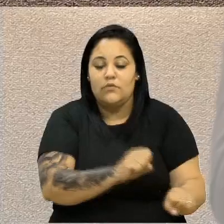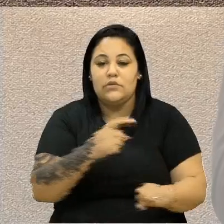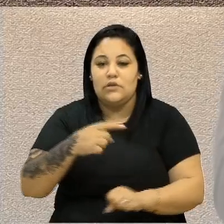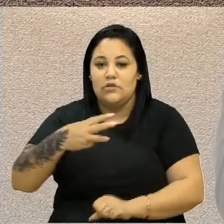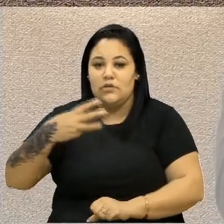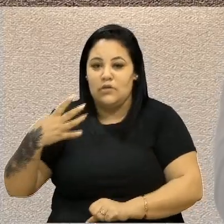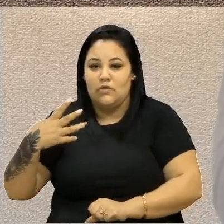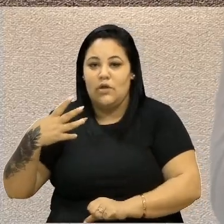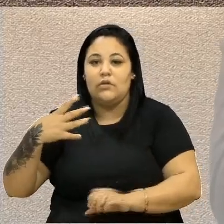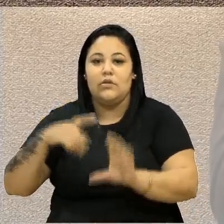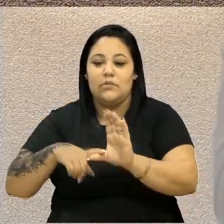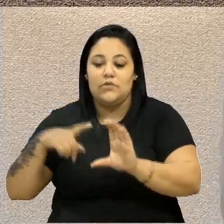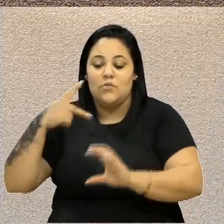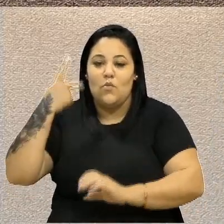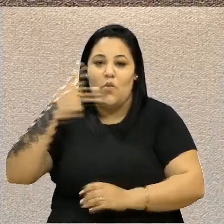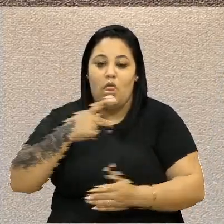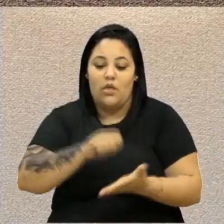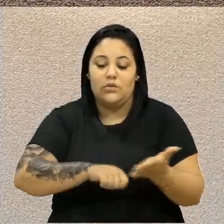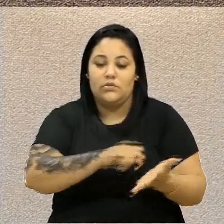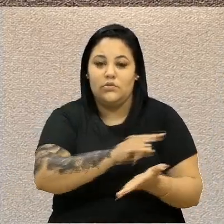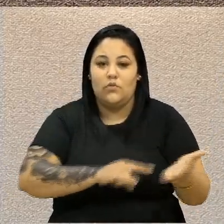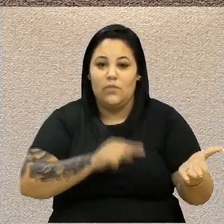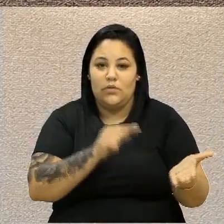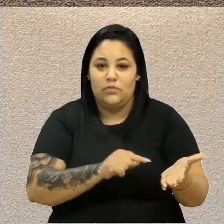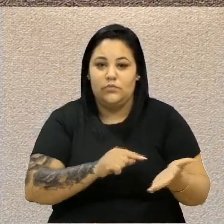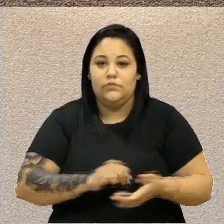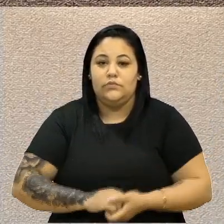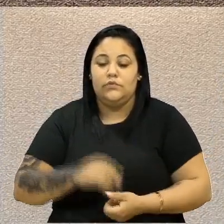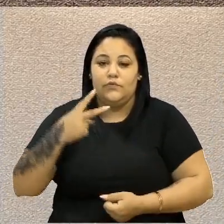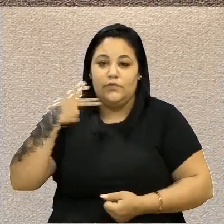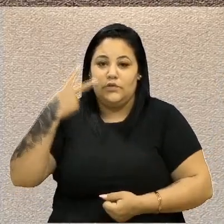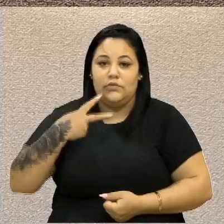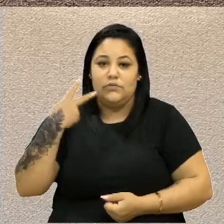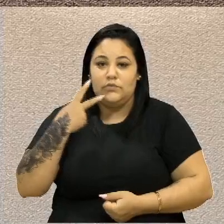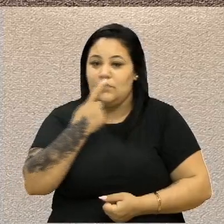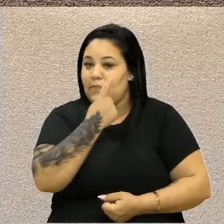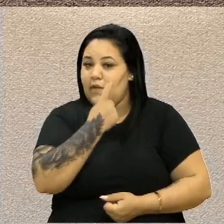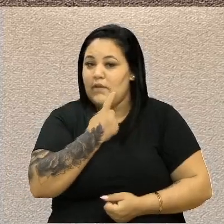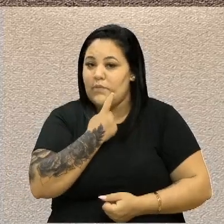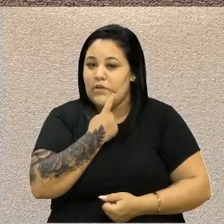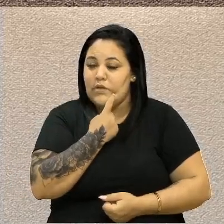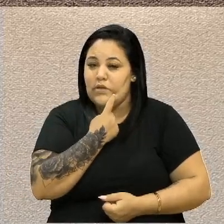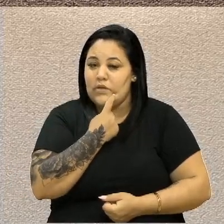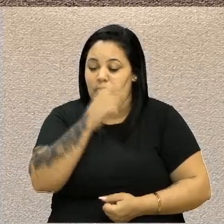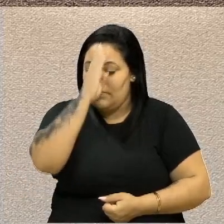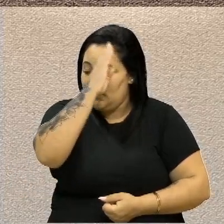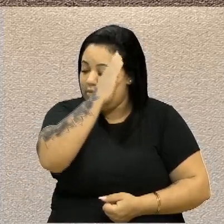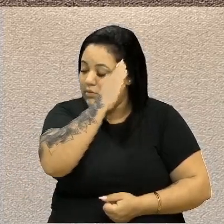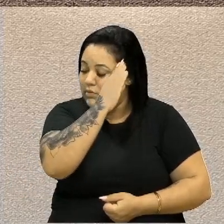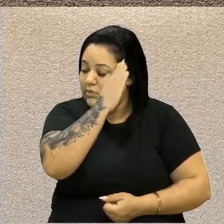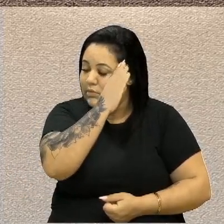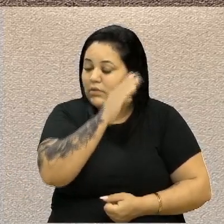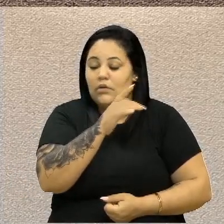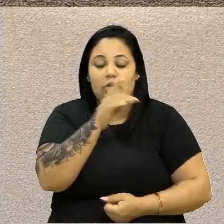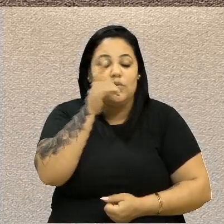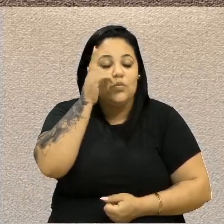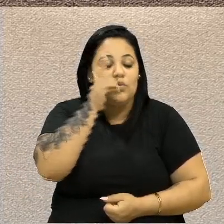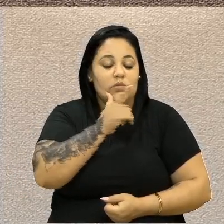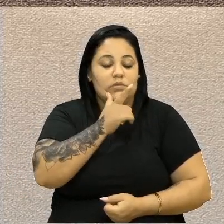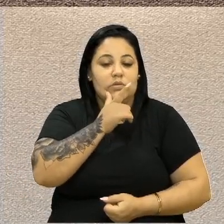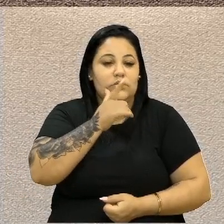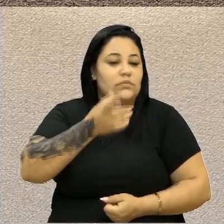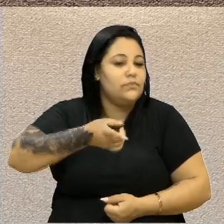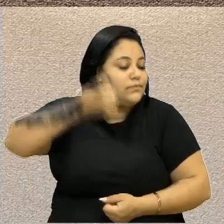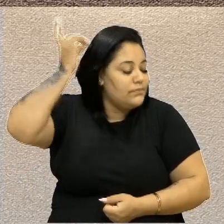emancipação política. Assinam este documento os vereadores Wagner Petrini, Adriano Bressan, Lucas Carenhato,